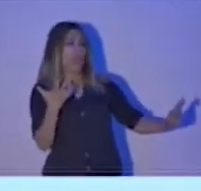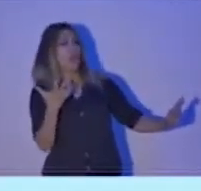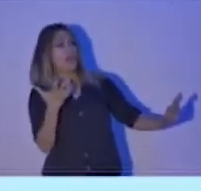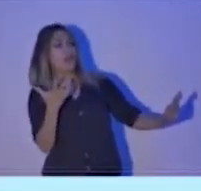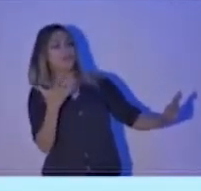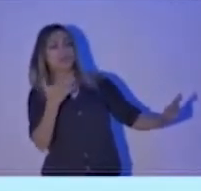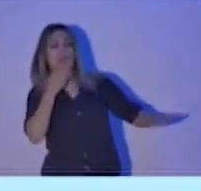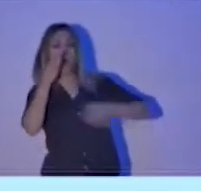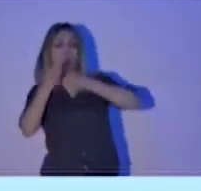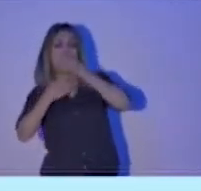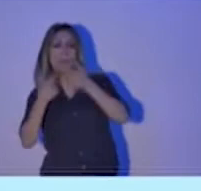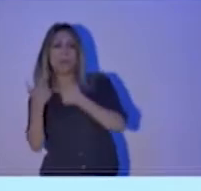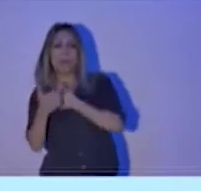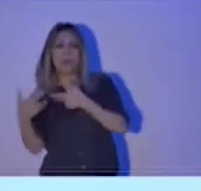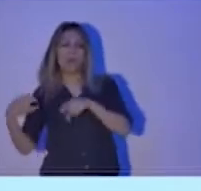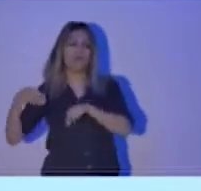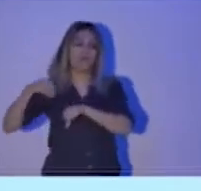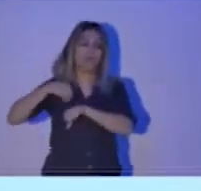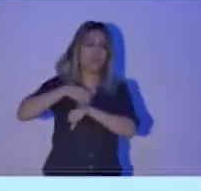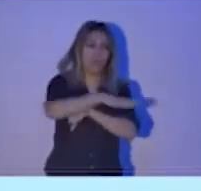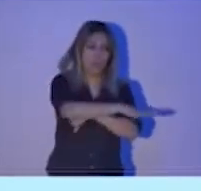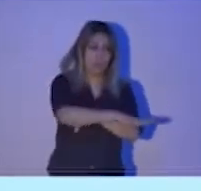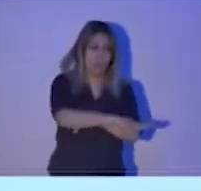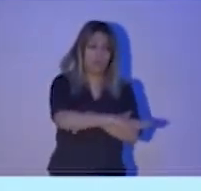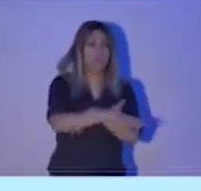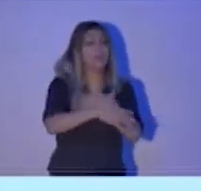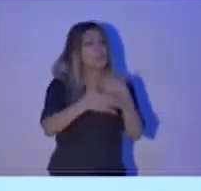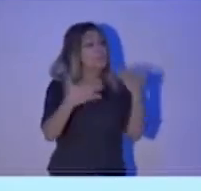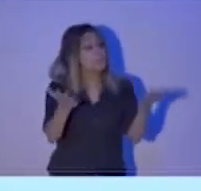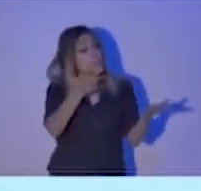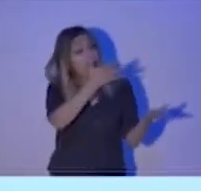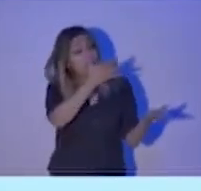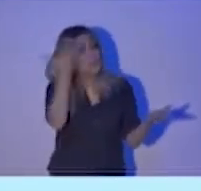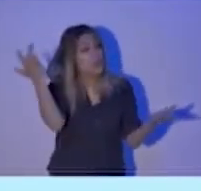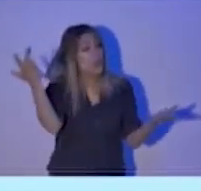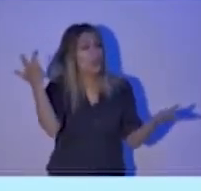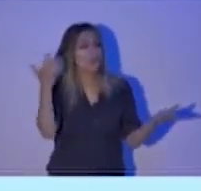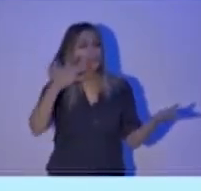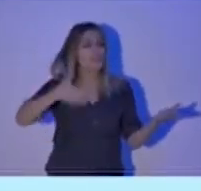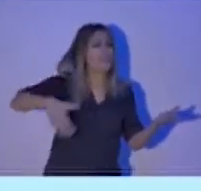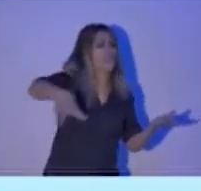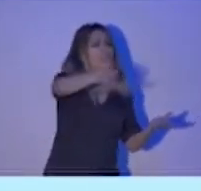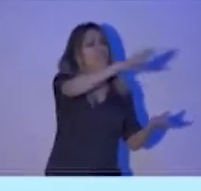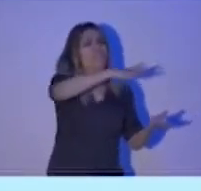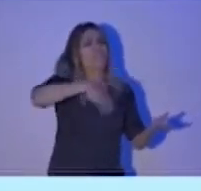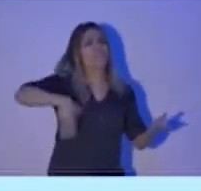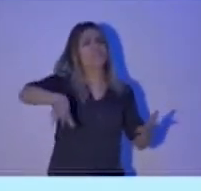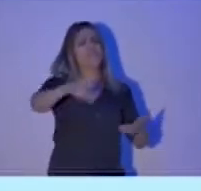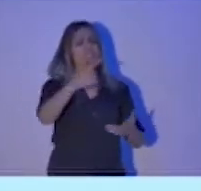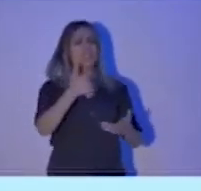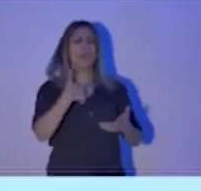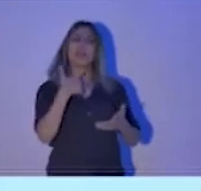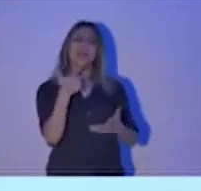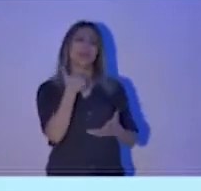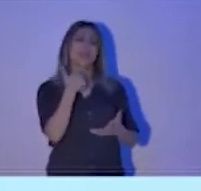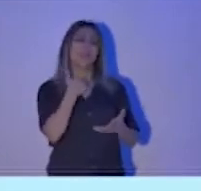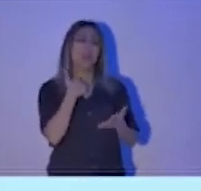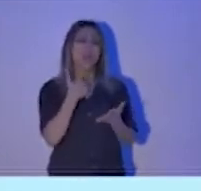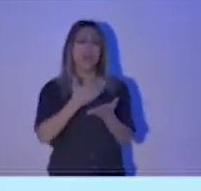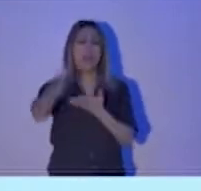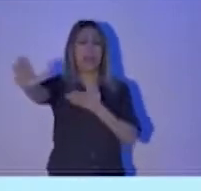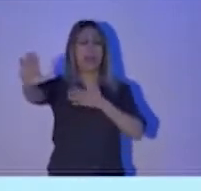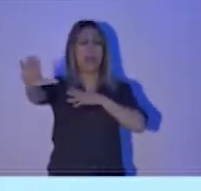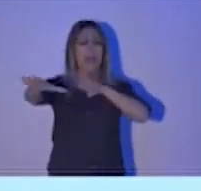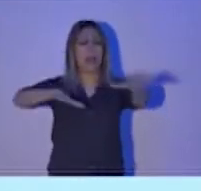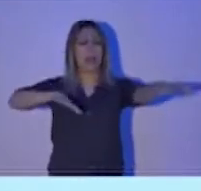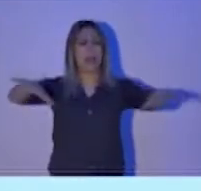Gente, entre nós aqui nessa sala, não pode haver divisões. Nós temos que seguir por um caminho que seja de